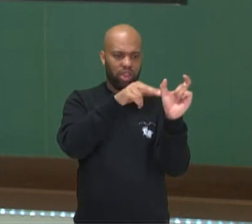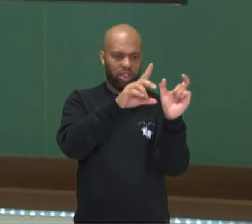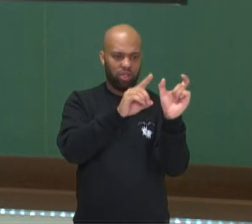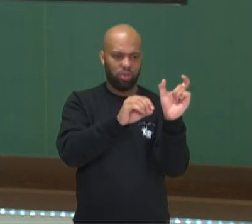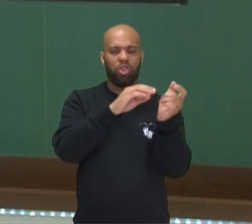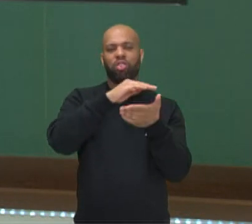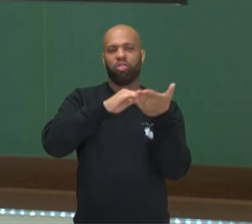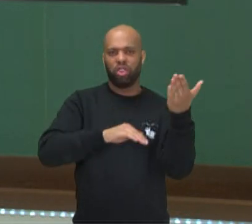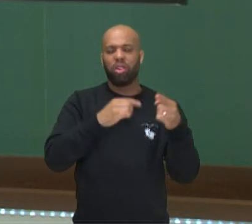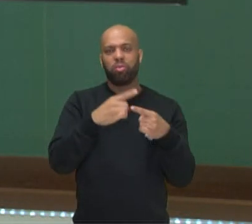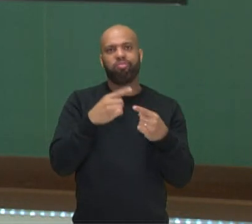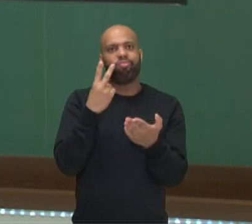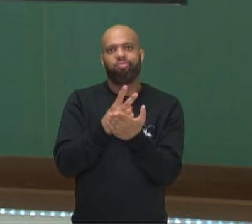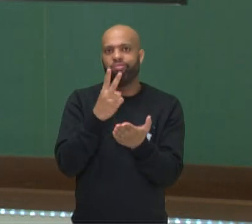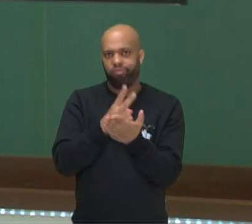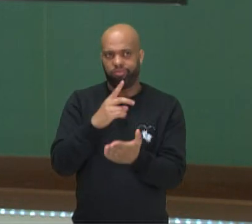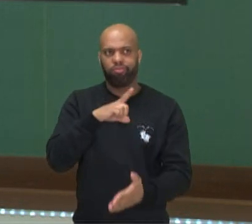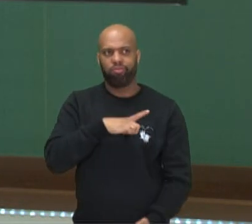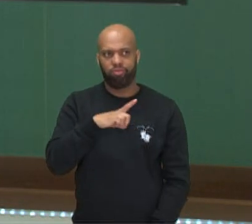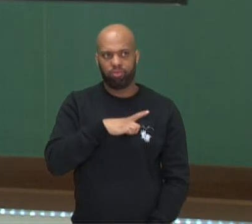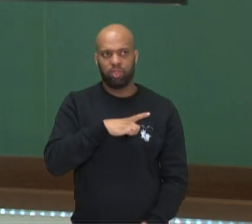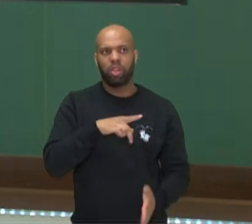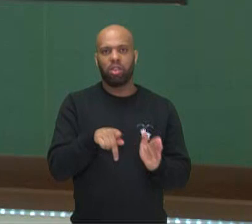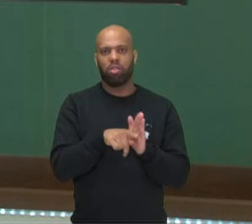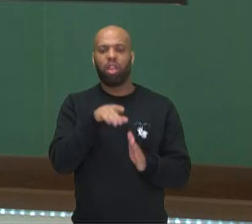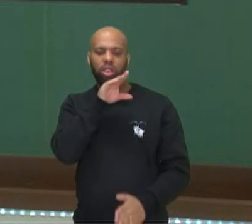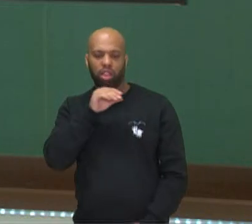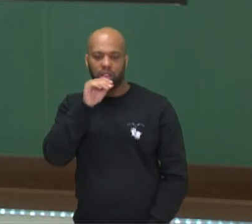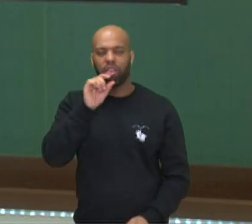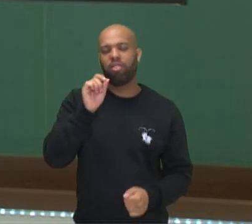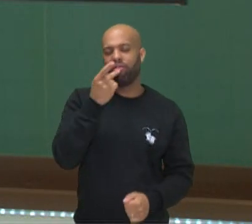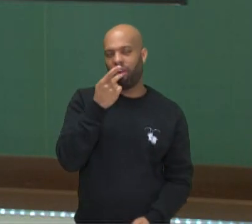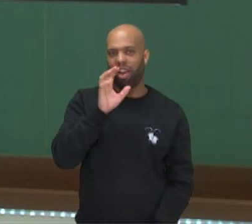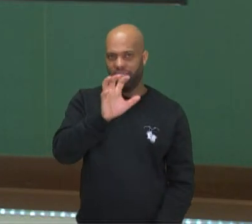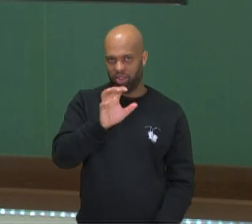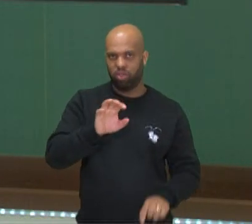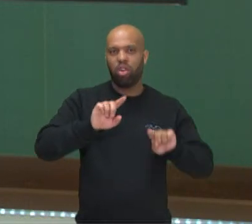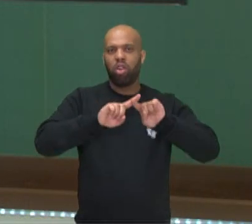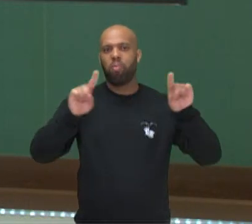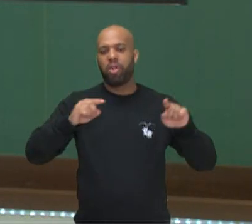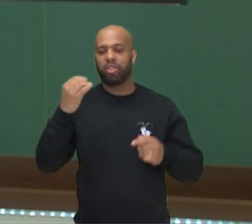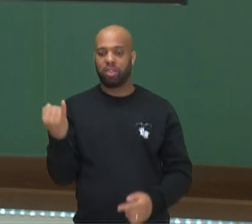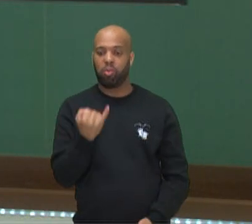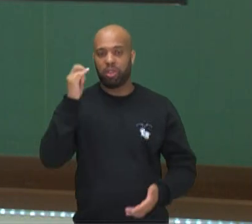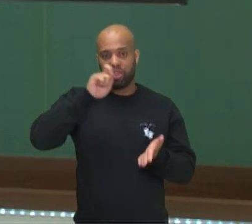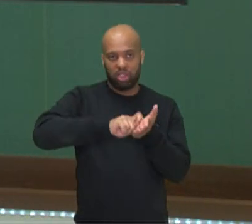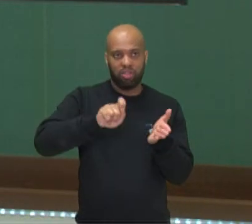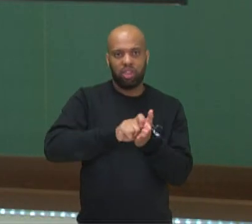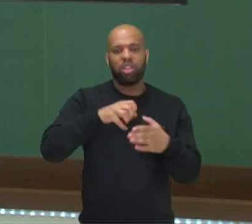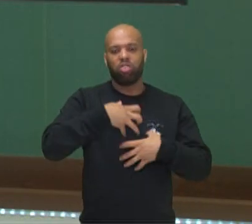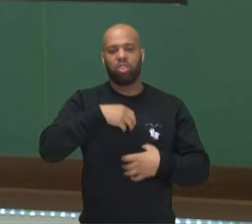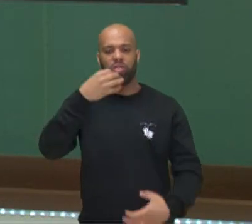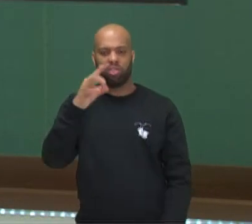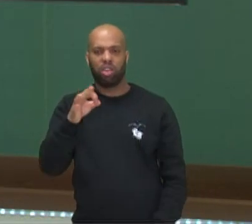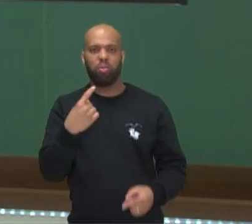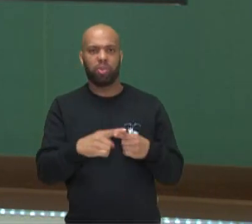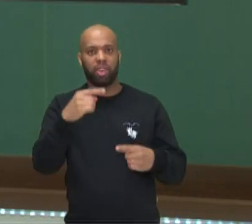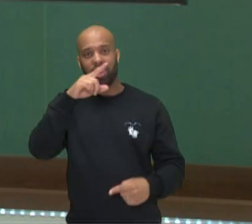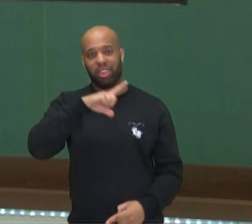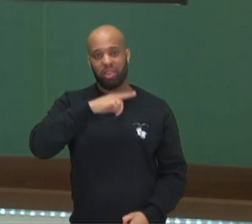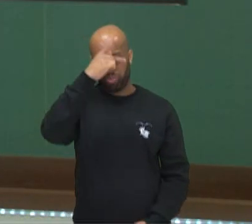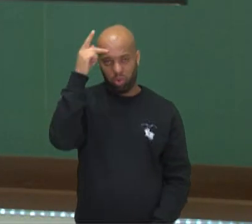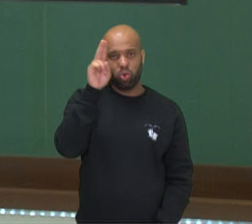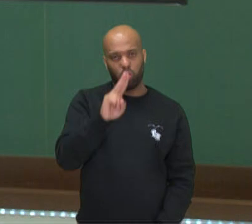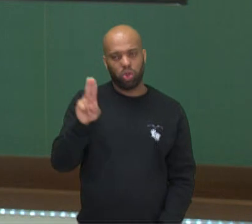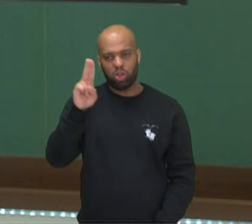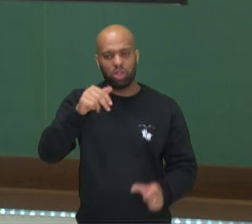comum, é muito presente, corriqueiro aí na fala de muitas pessoas que às vezes fazem até o uso excessivo